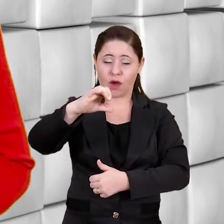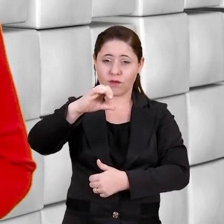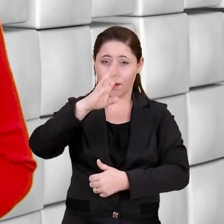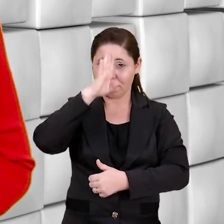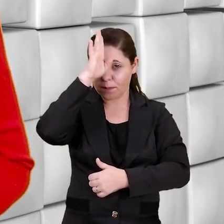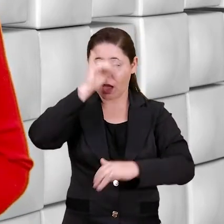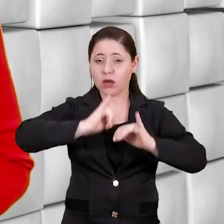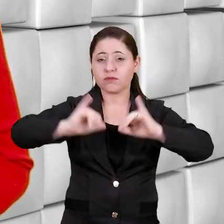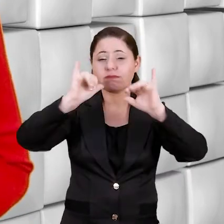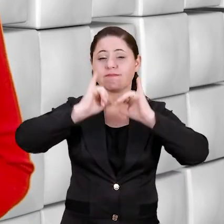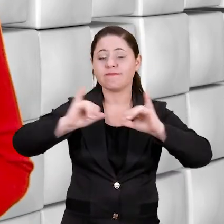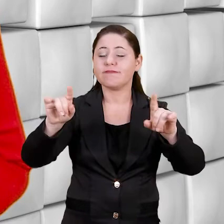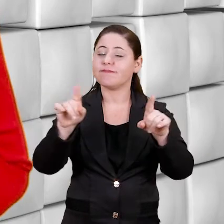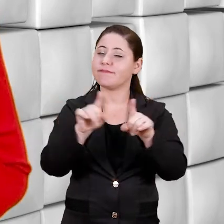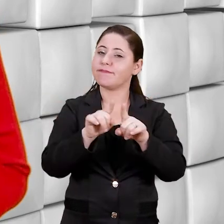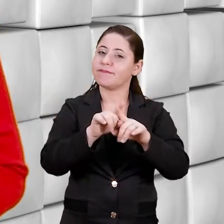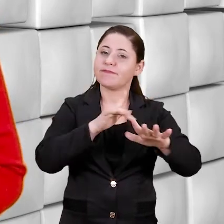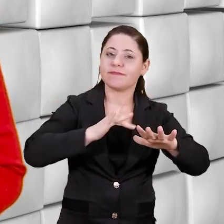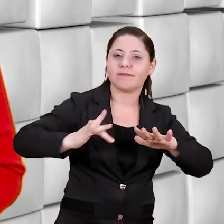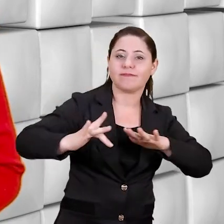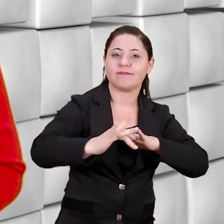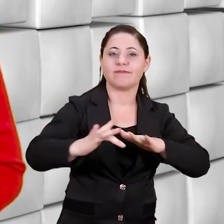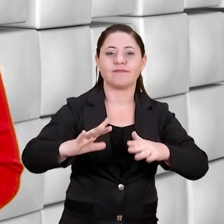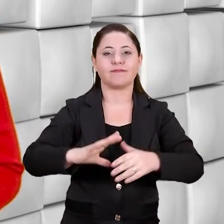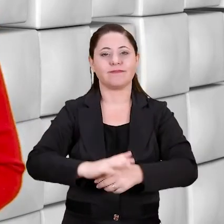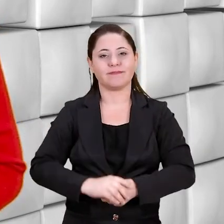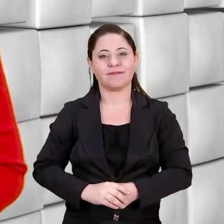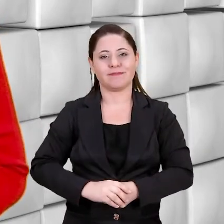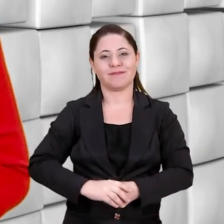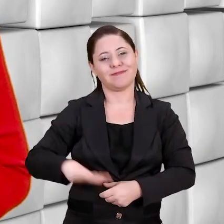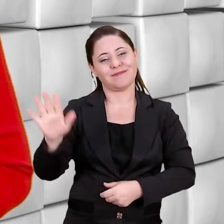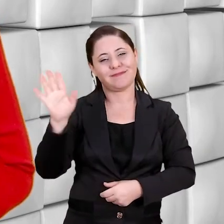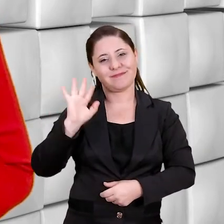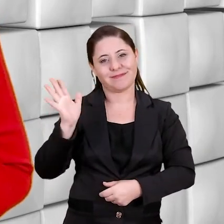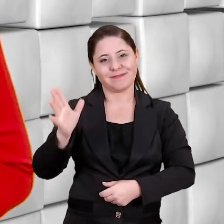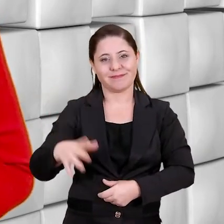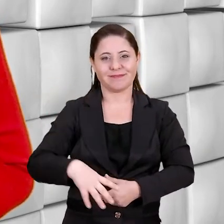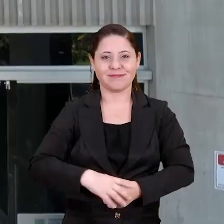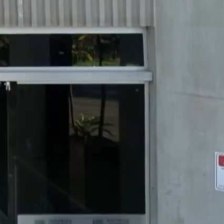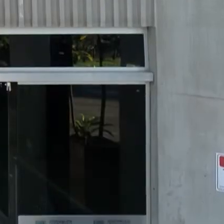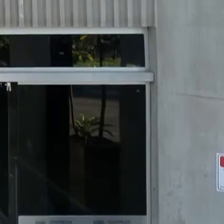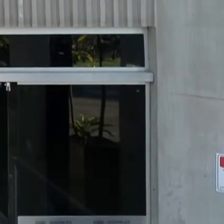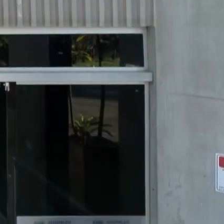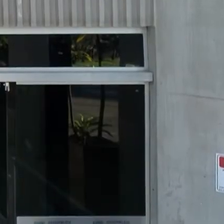a nossa programação e também as nossas mídias sociais. Até mais!